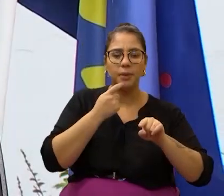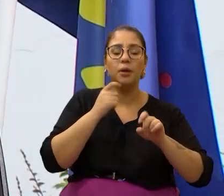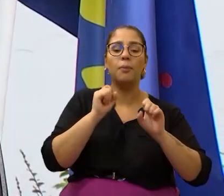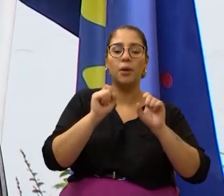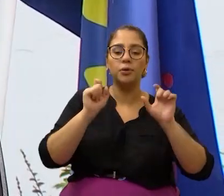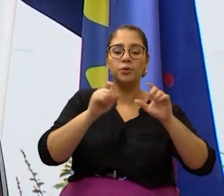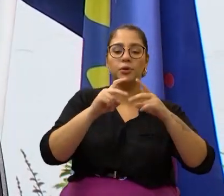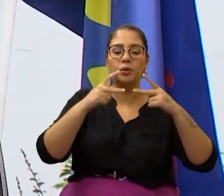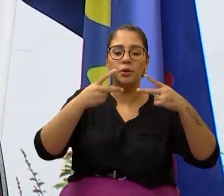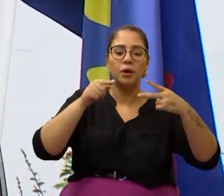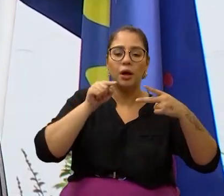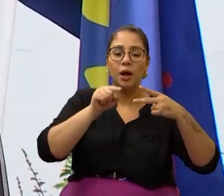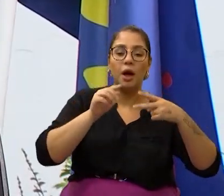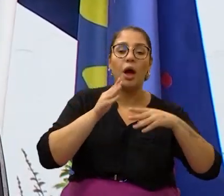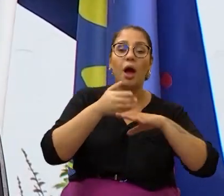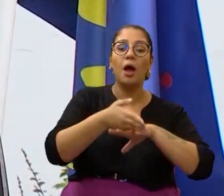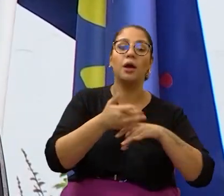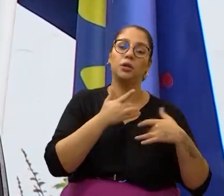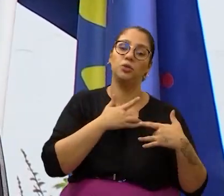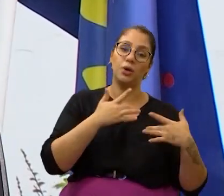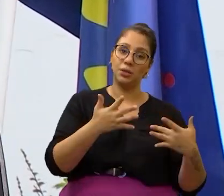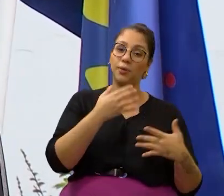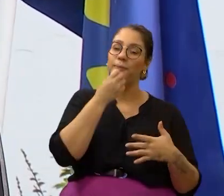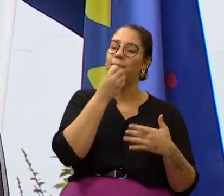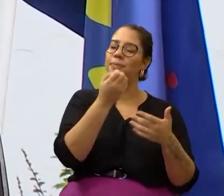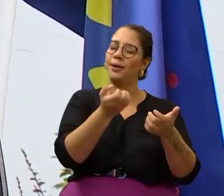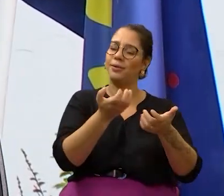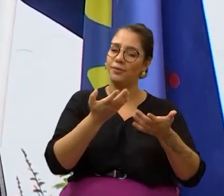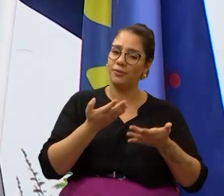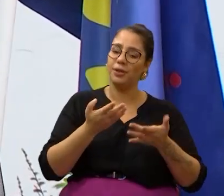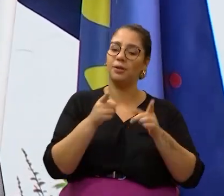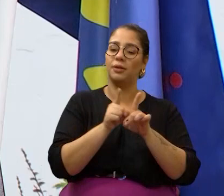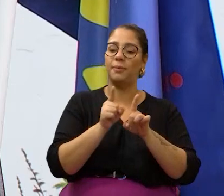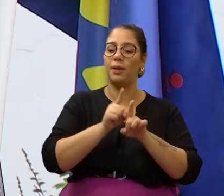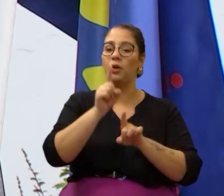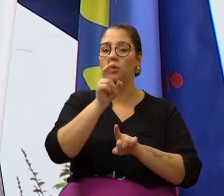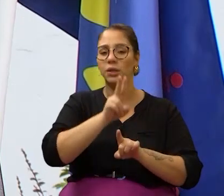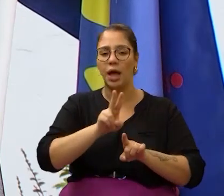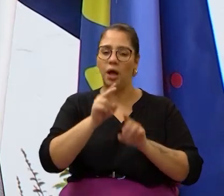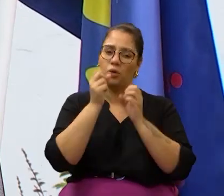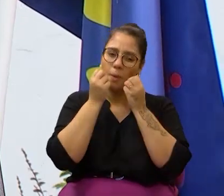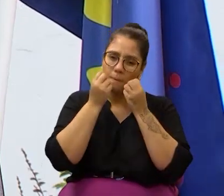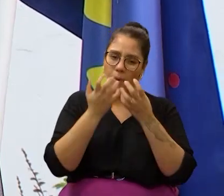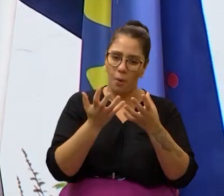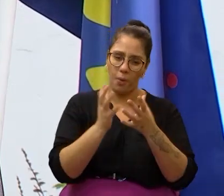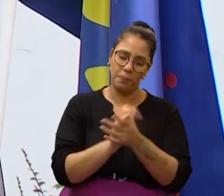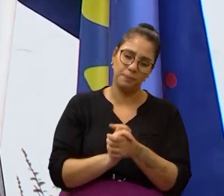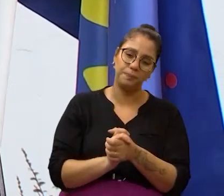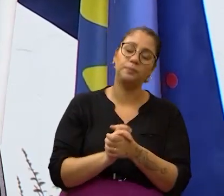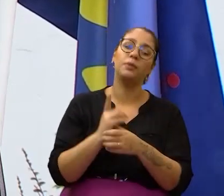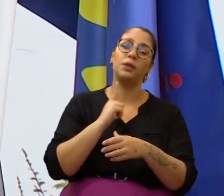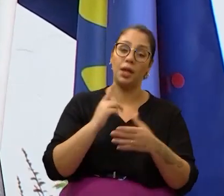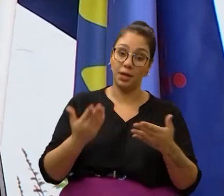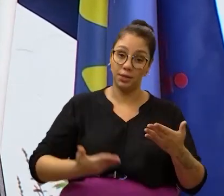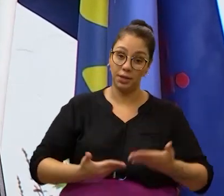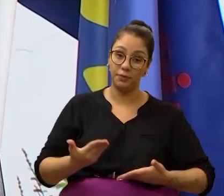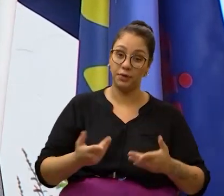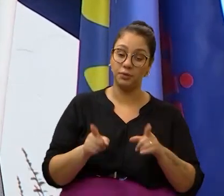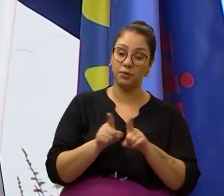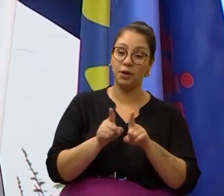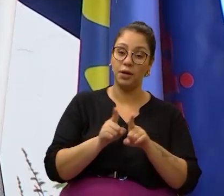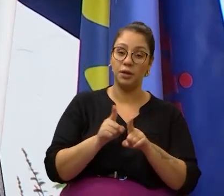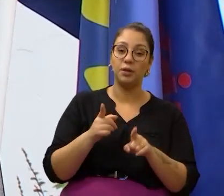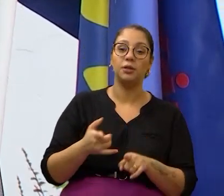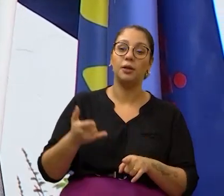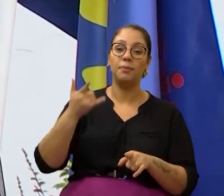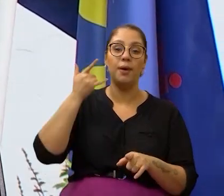fazer sua doação, que será muito bem-vinda e será muito bem usada. Também nós temos um serviço de telemarketing